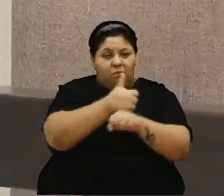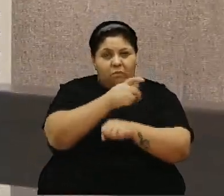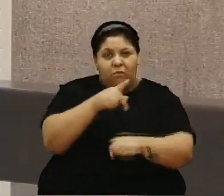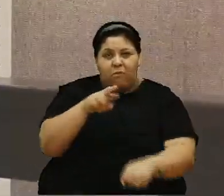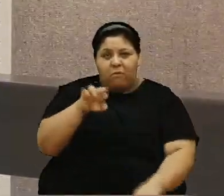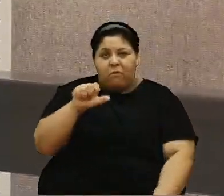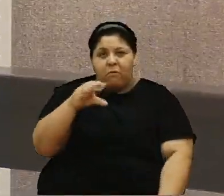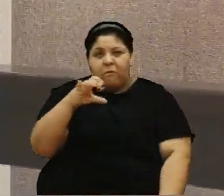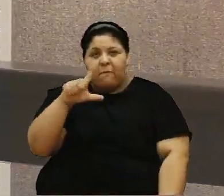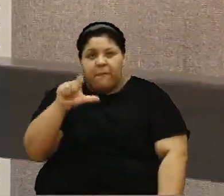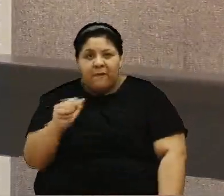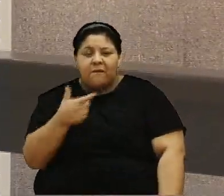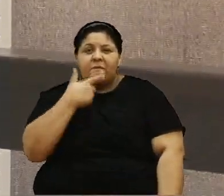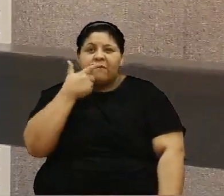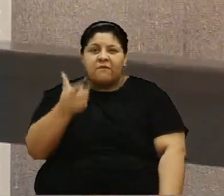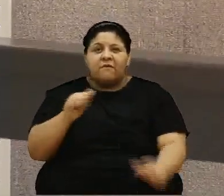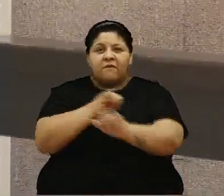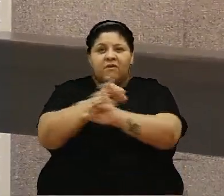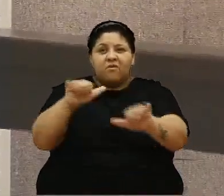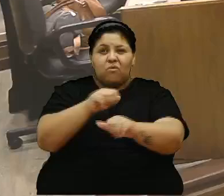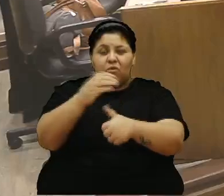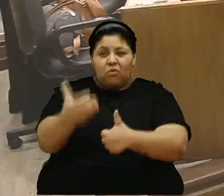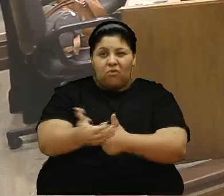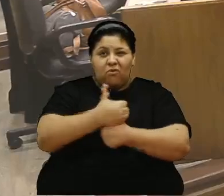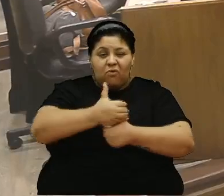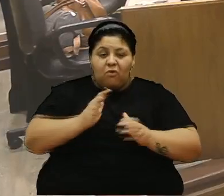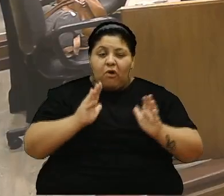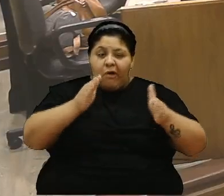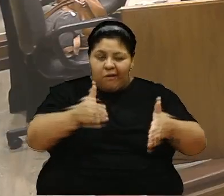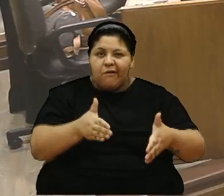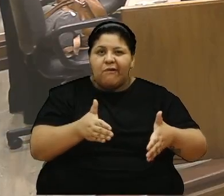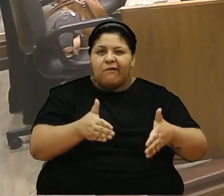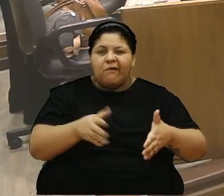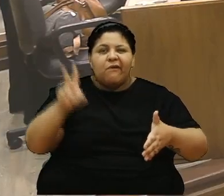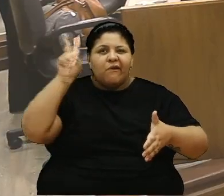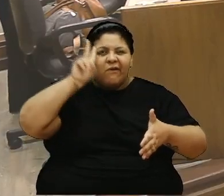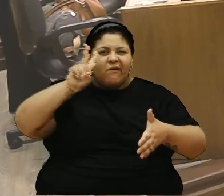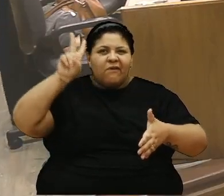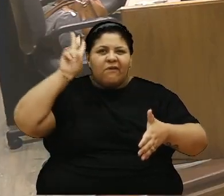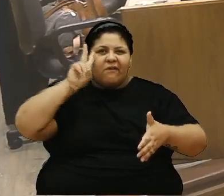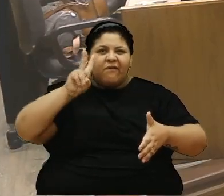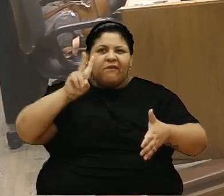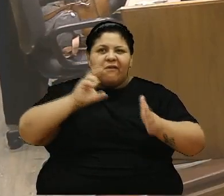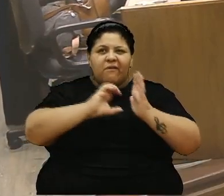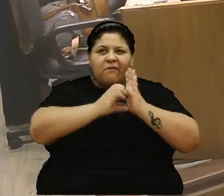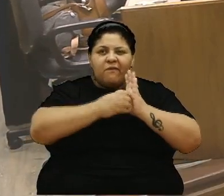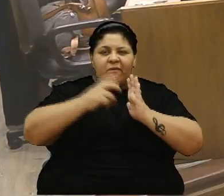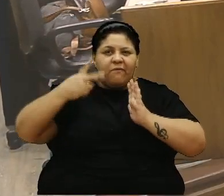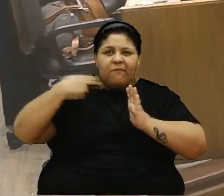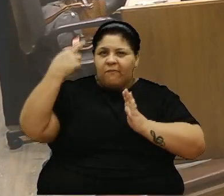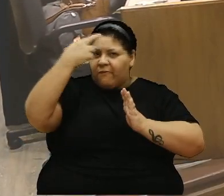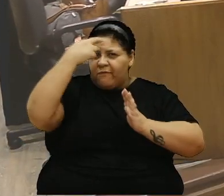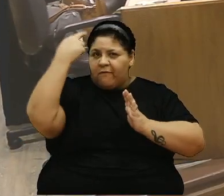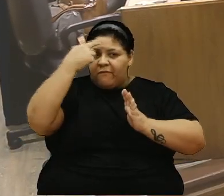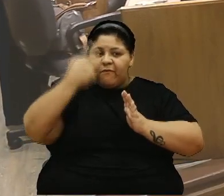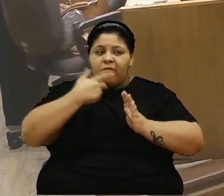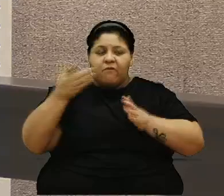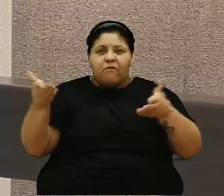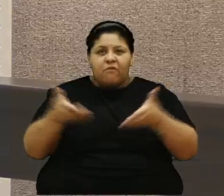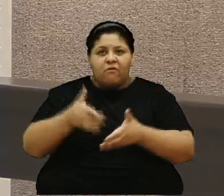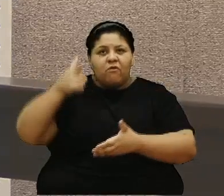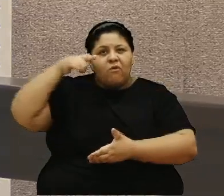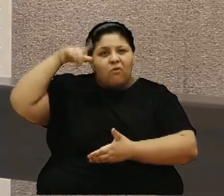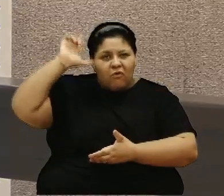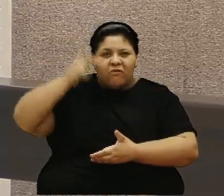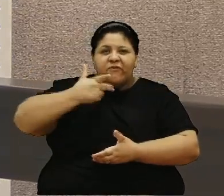sobre esta campanha que o Conselho Tutelar está empenhado. Eu lembro, inclusive, dos dados que o vereador Rafael Bueno mencionou hoje aqui, que ontem mencionei